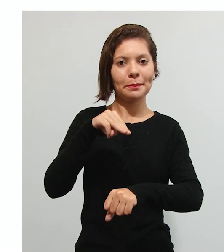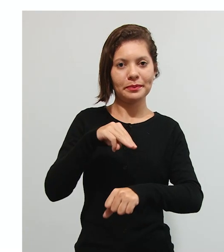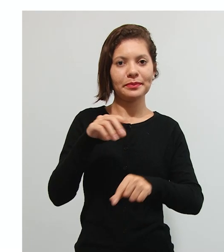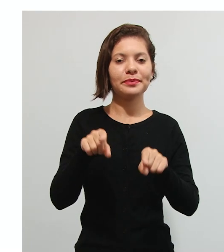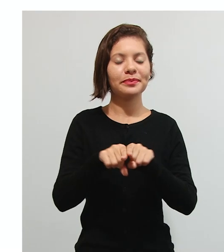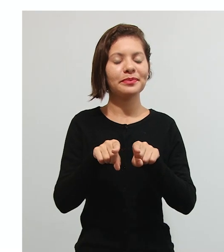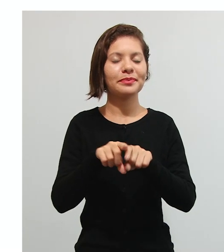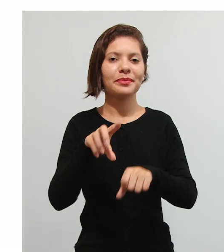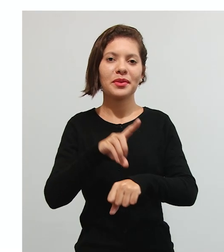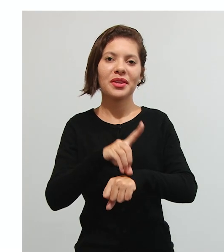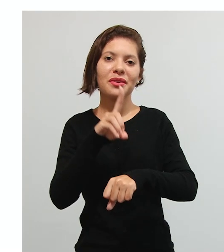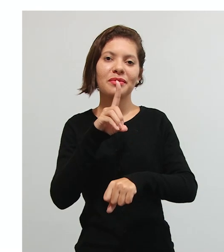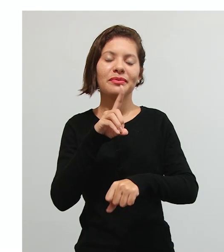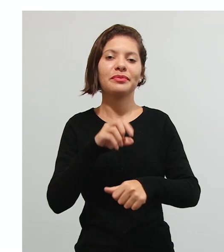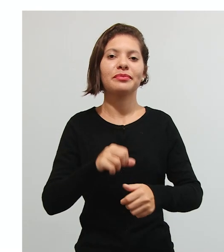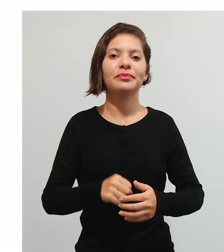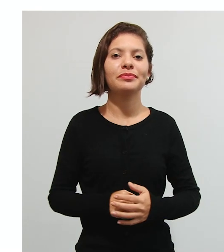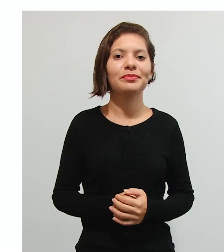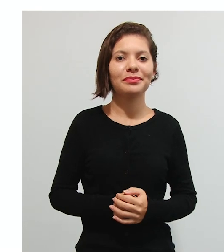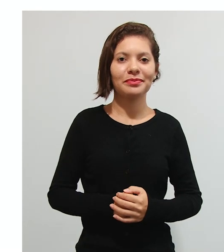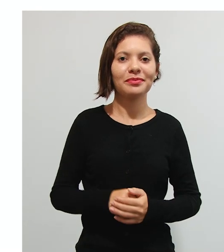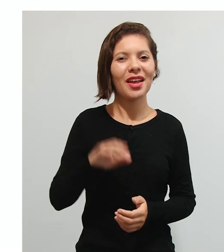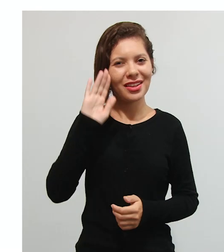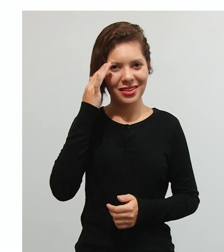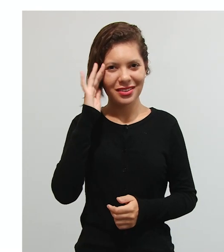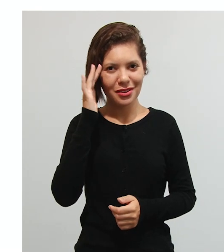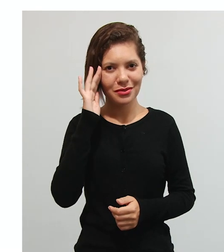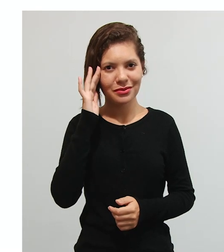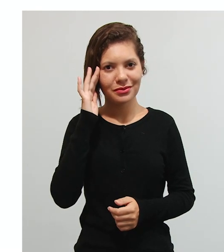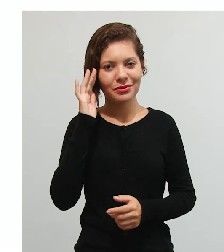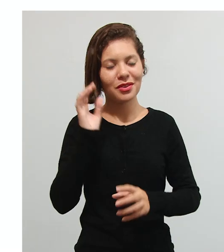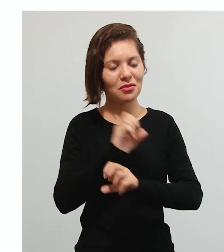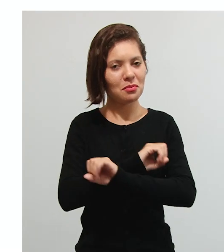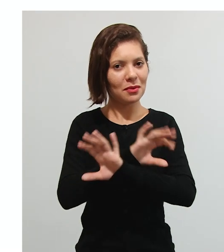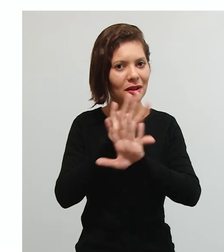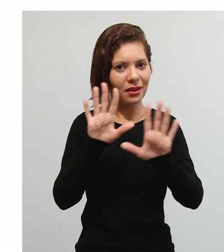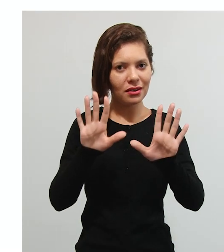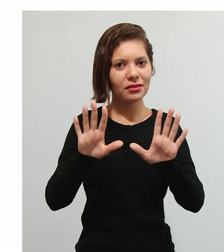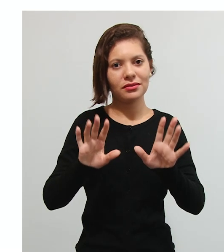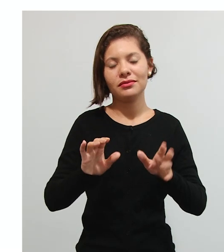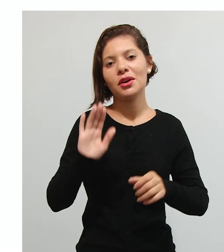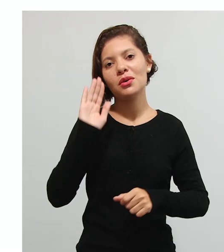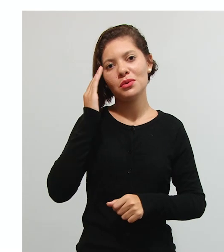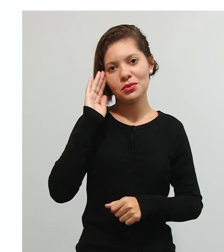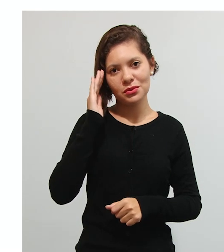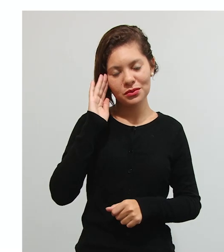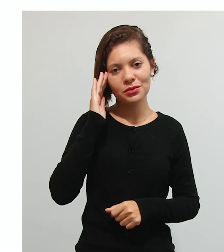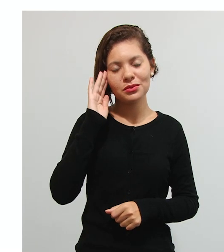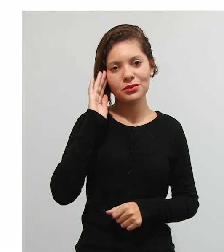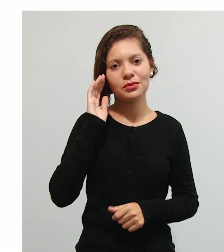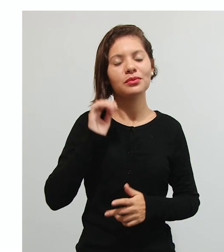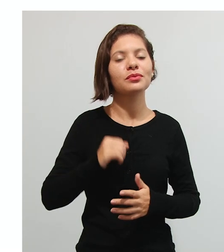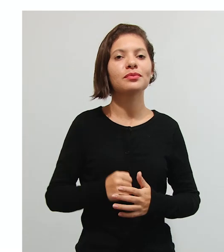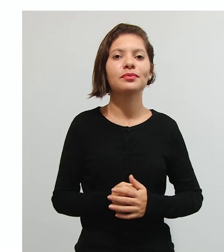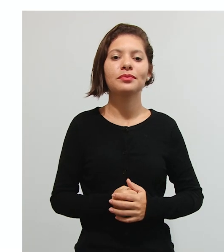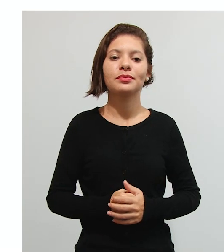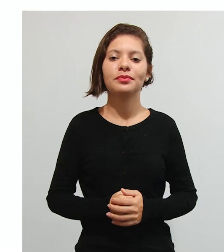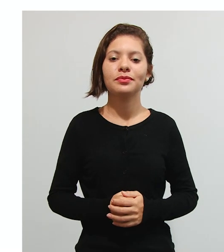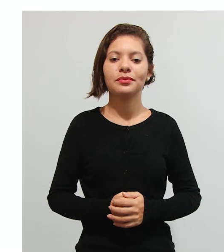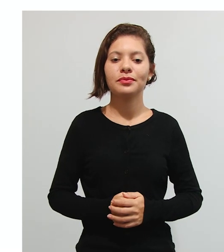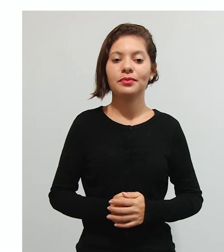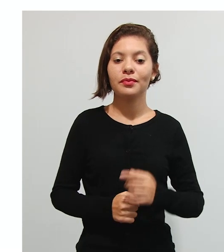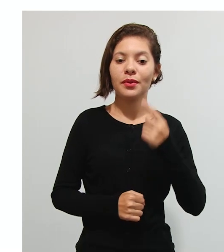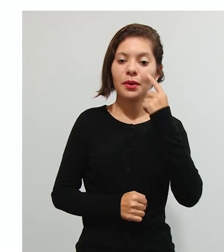pós-especializações, mestrados e doutorados. Ok, gente, ficou bem ok aí para vocês, conseguiram